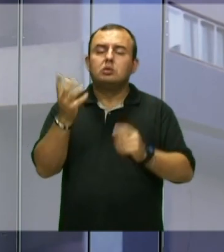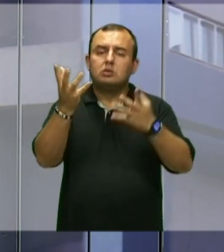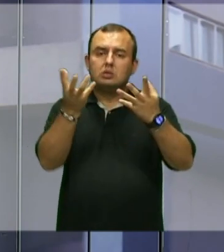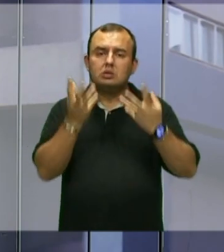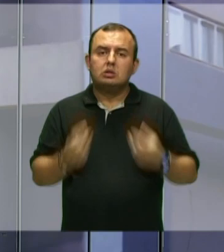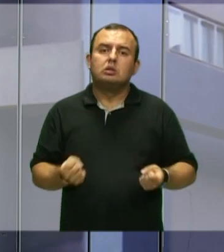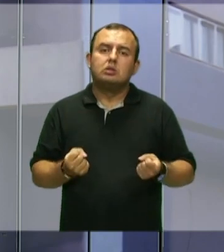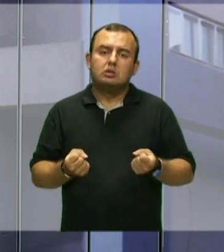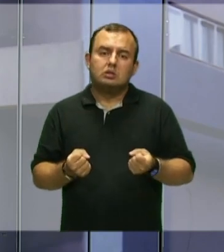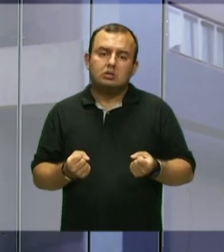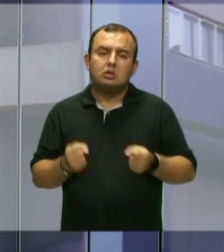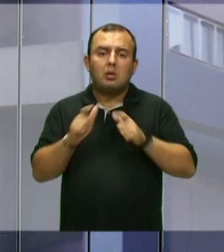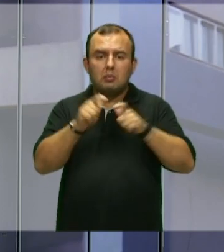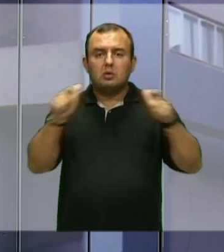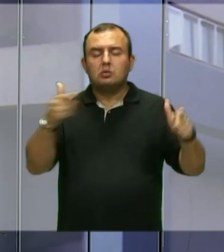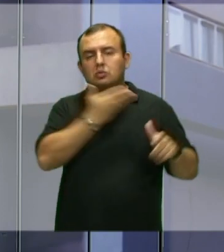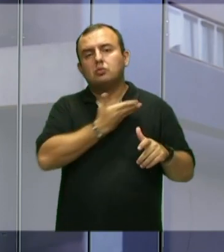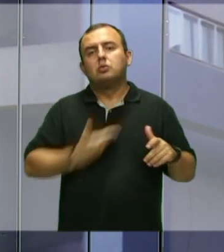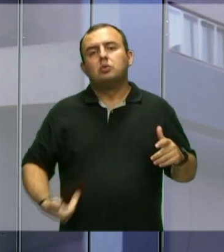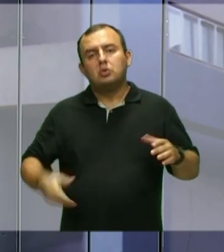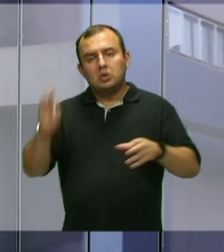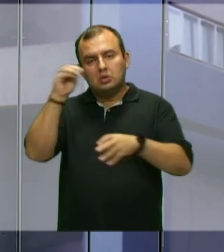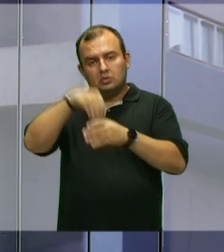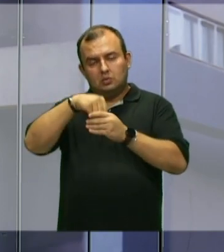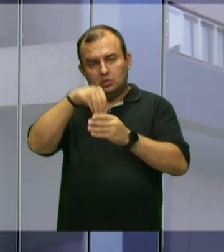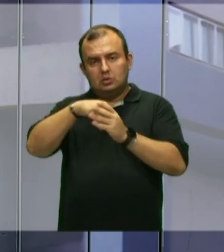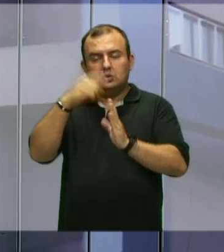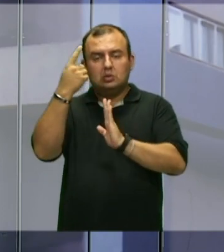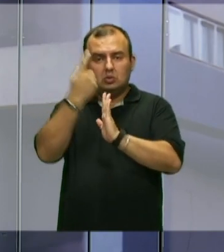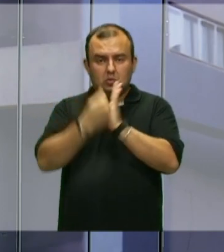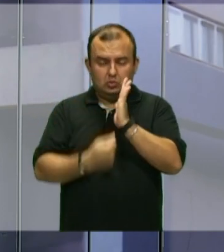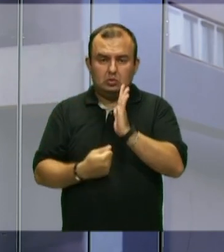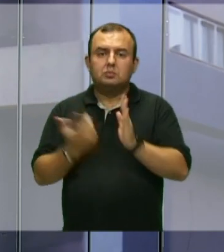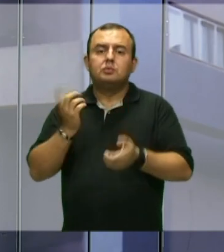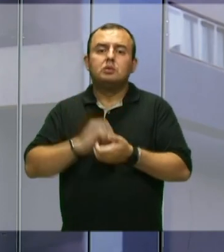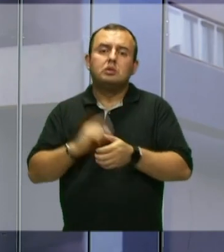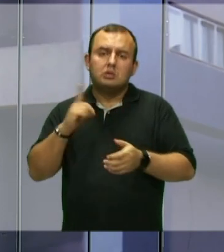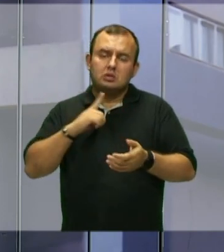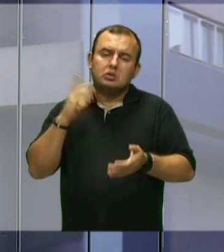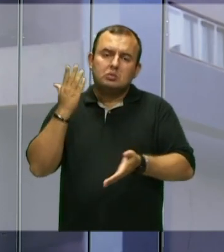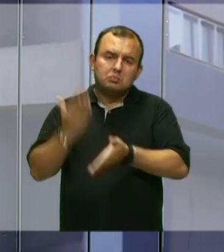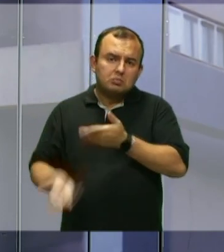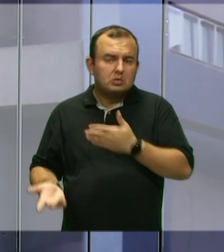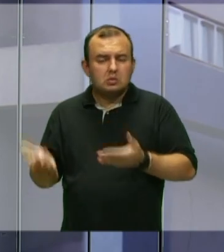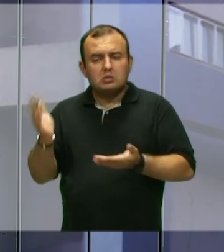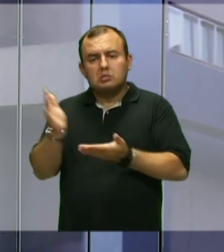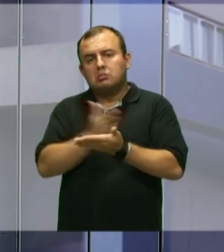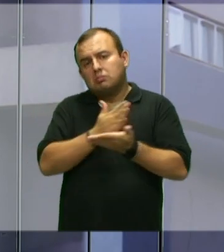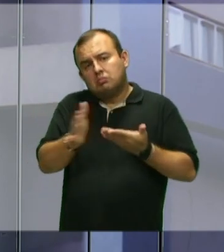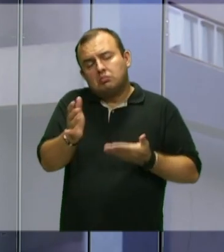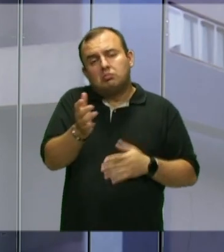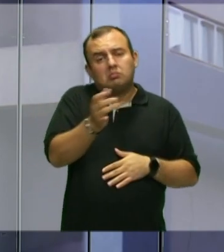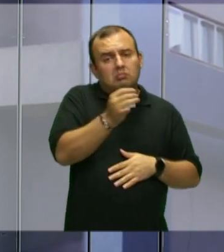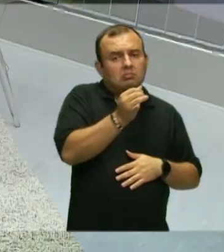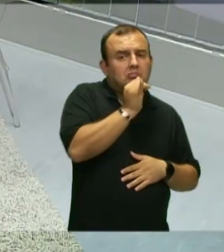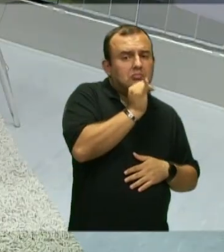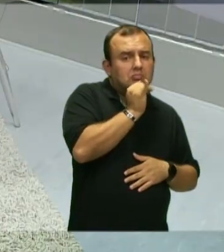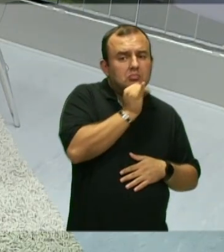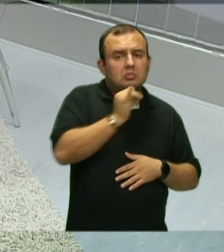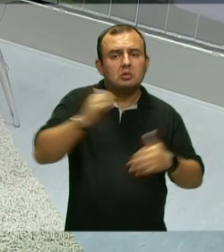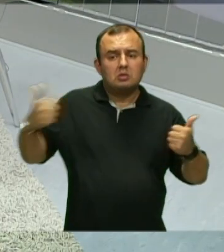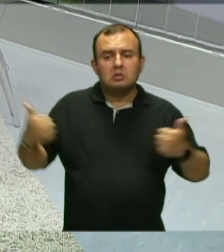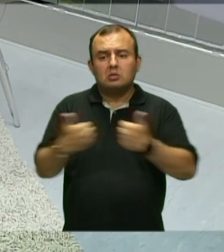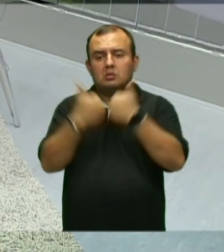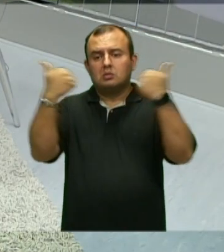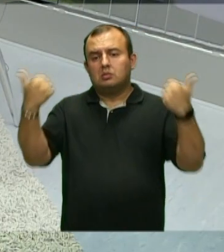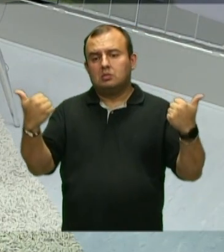convencer a maioria dos vereadores a votar nessa suplementação orçamentária. Tivemos algumas perdas, né? Por exemplo, eu cito aqui a marejada. A